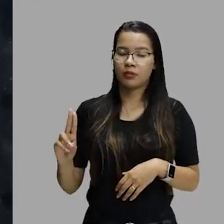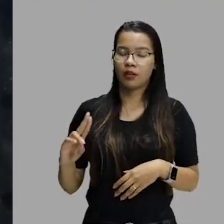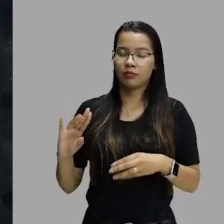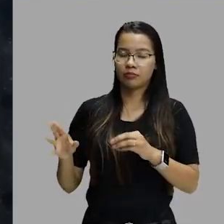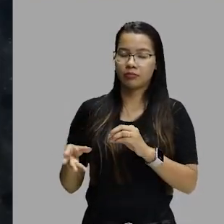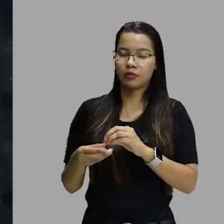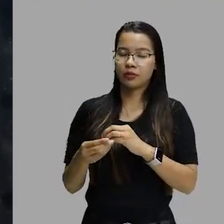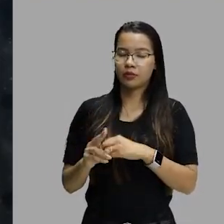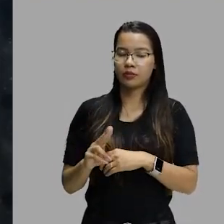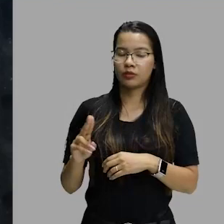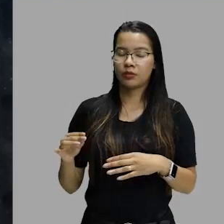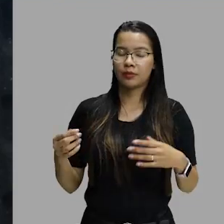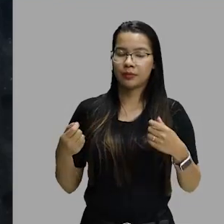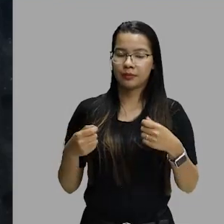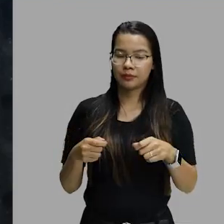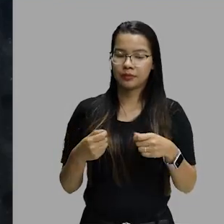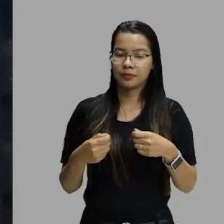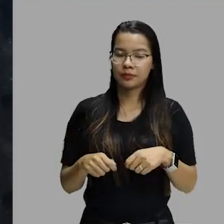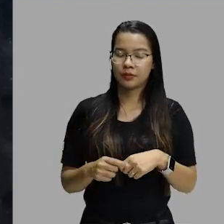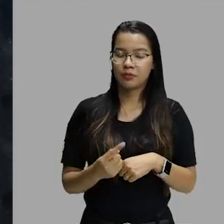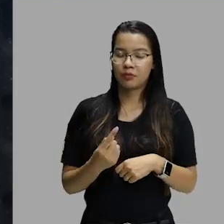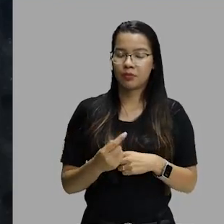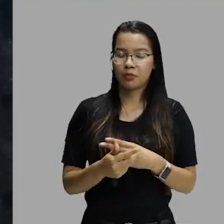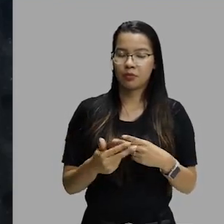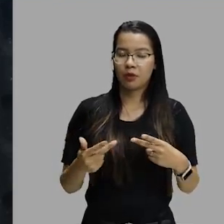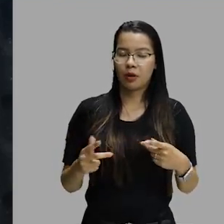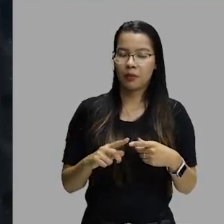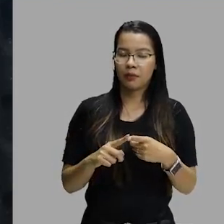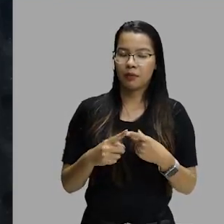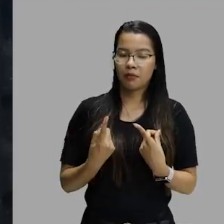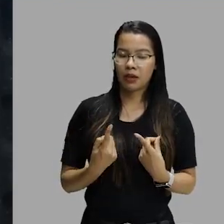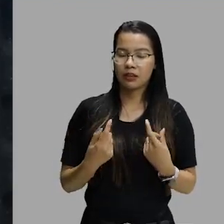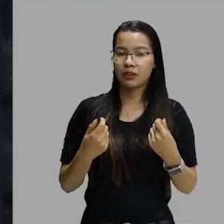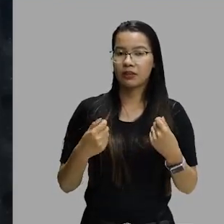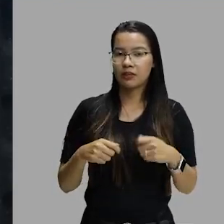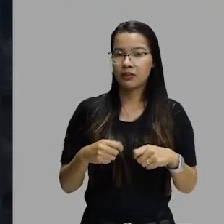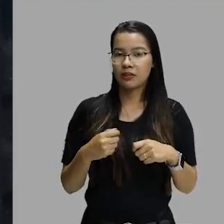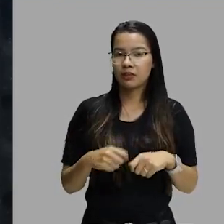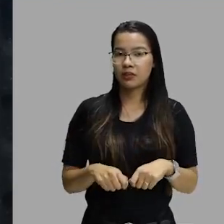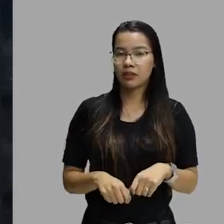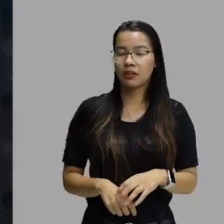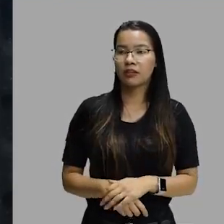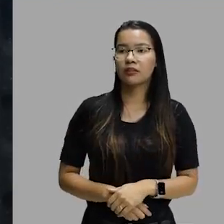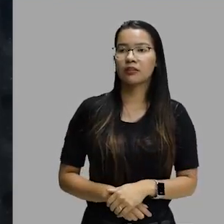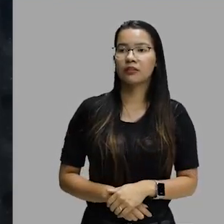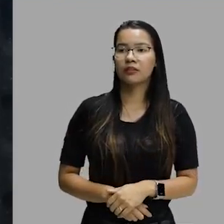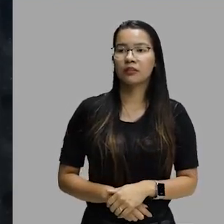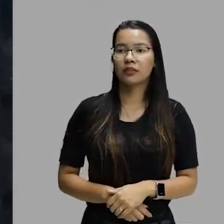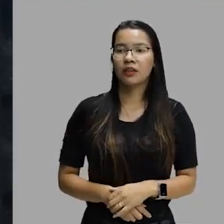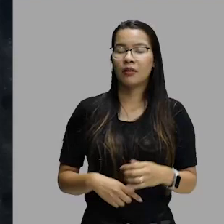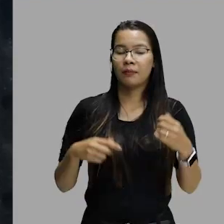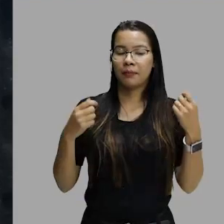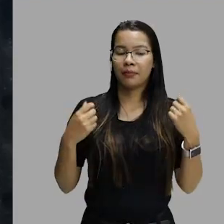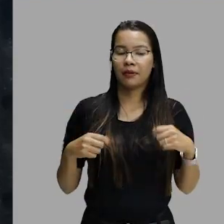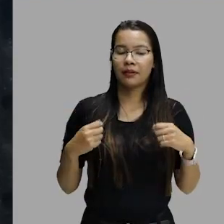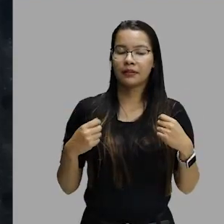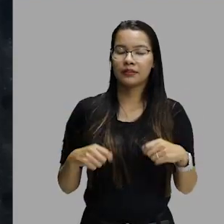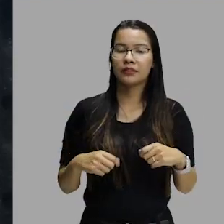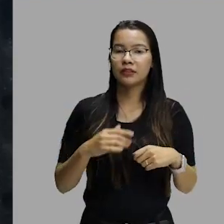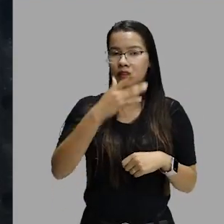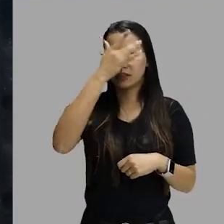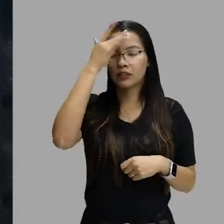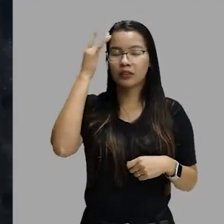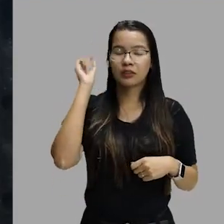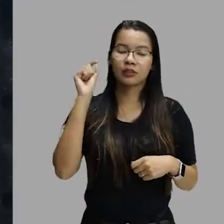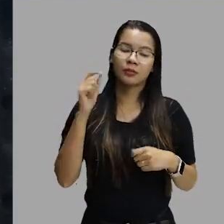coisa, precisão de alguma coisa. Agora, necessitar, né? Precisar. Quem